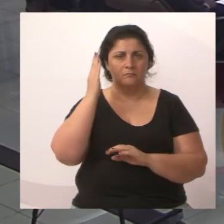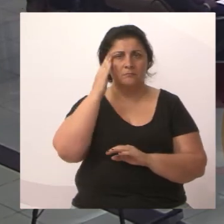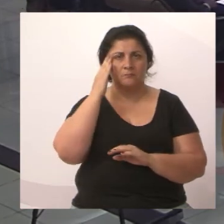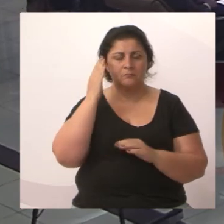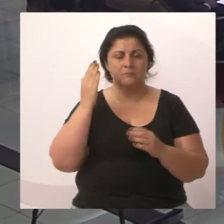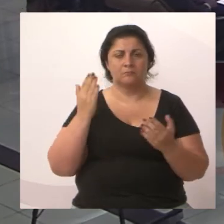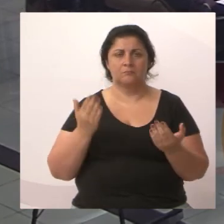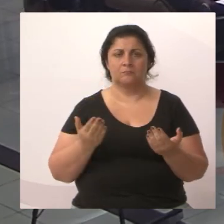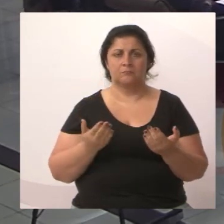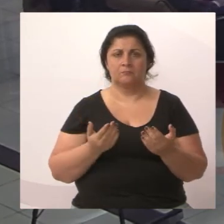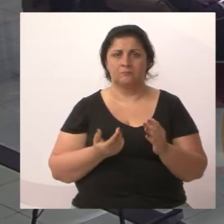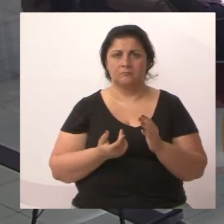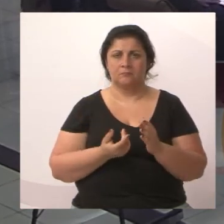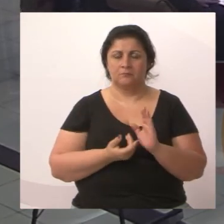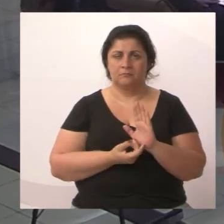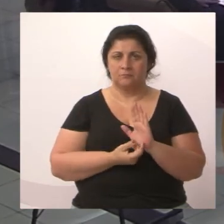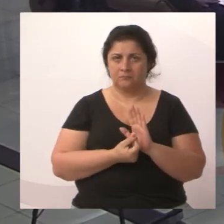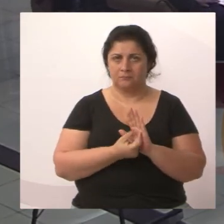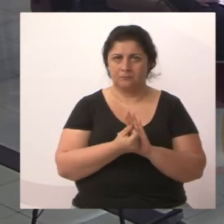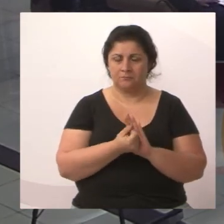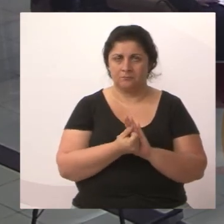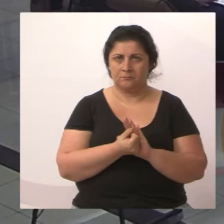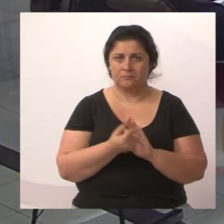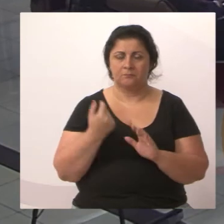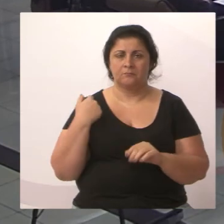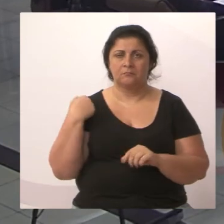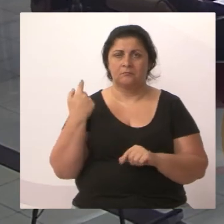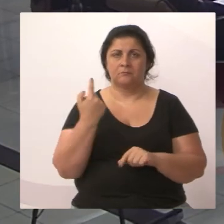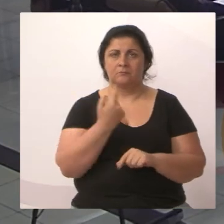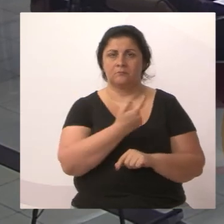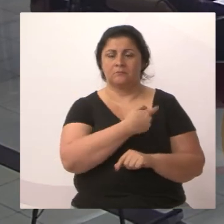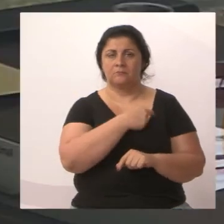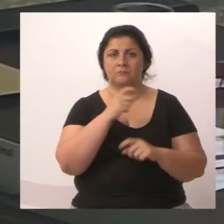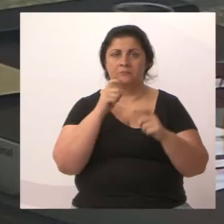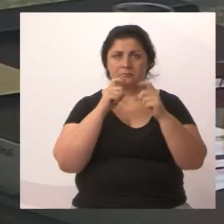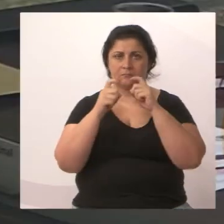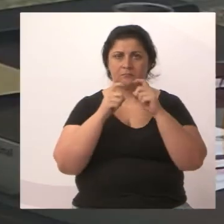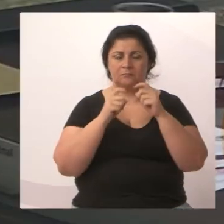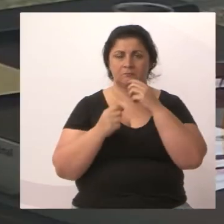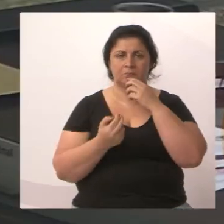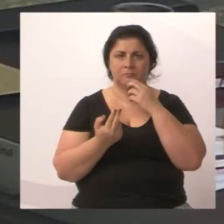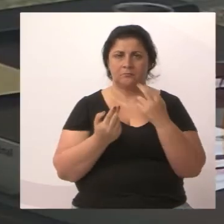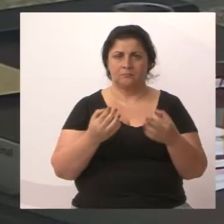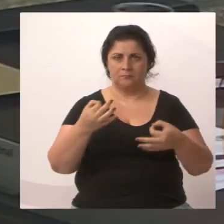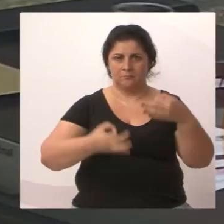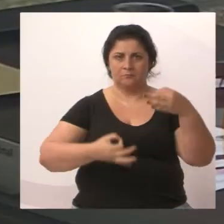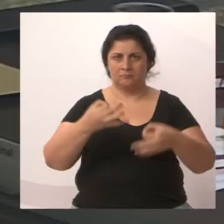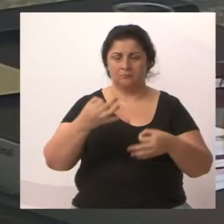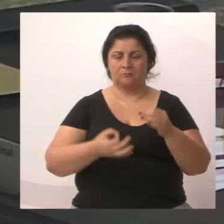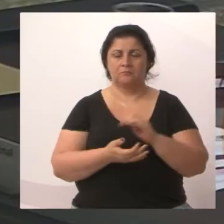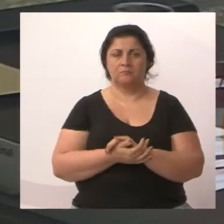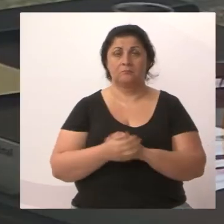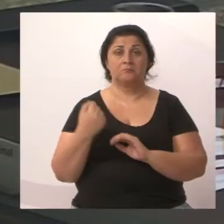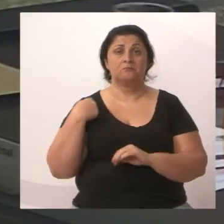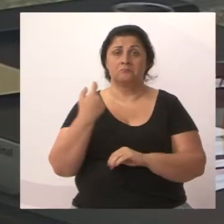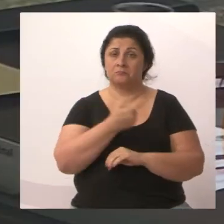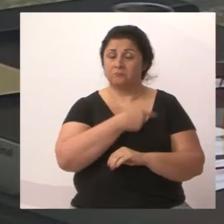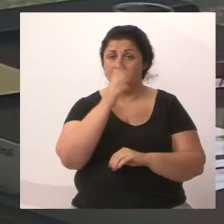que as contas que nós, nessa sessão de Câmara, como juízes, né, estamos